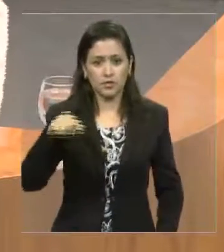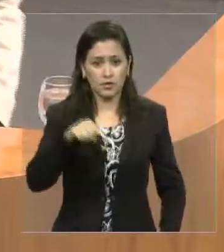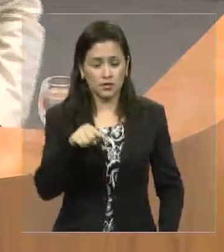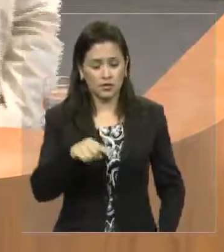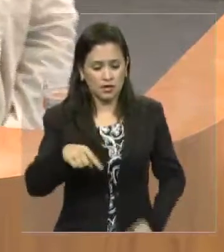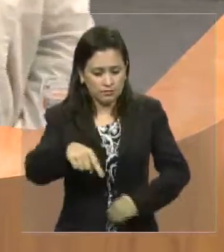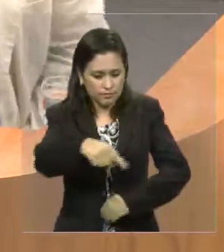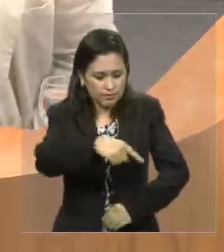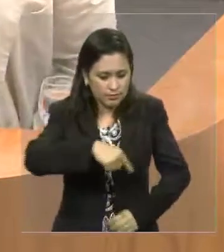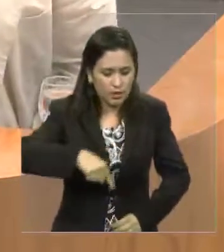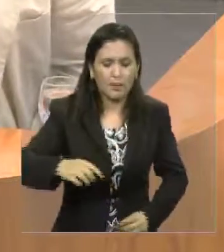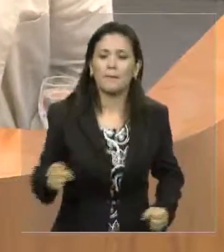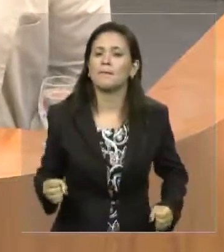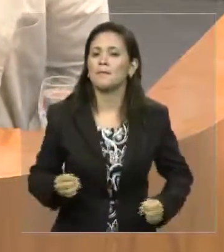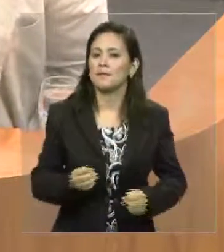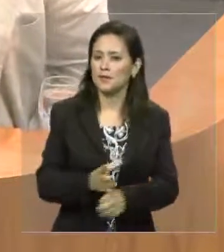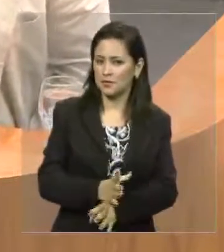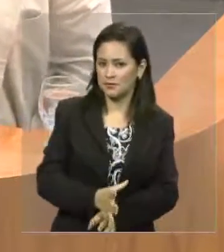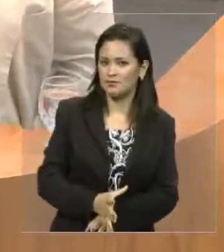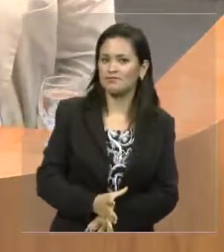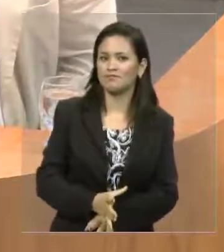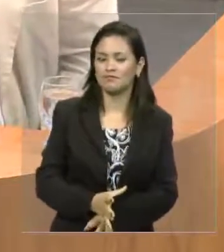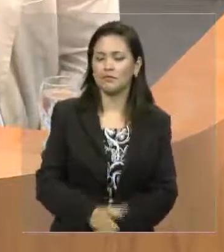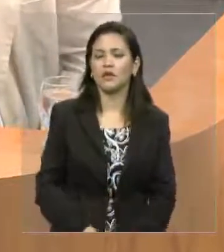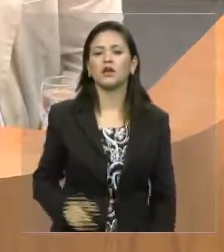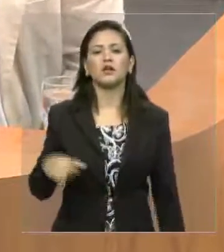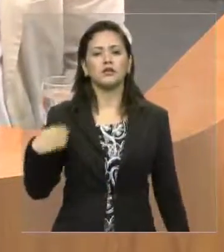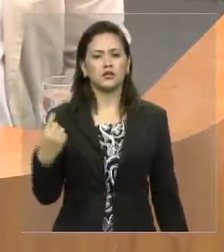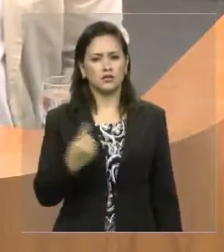deputados, que viajamos pelo Maranhão,